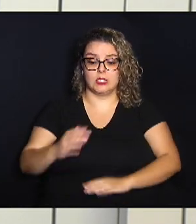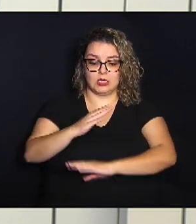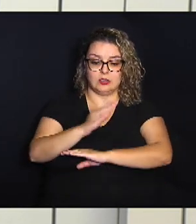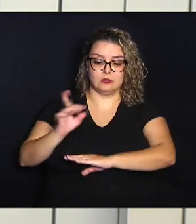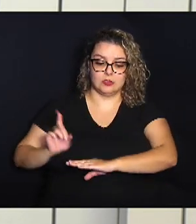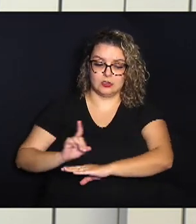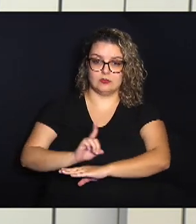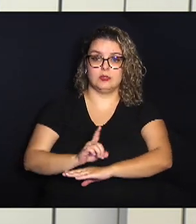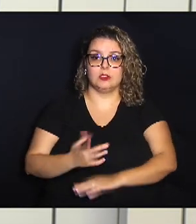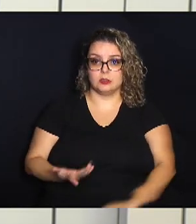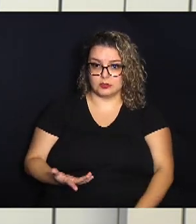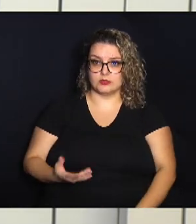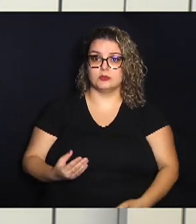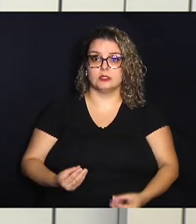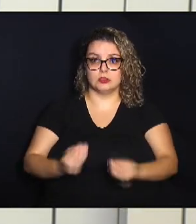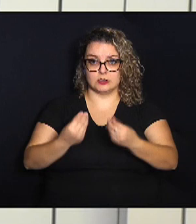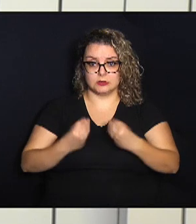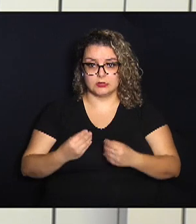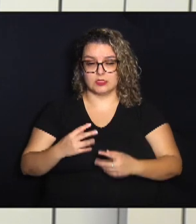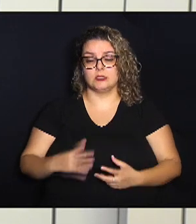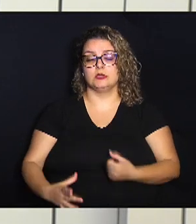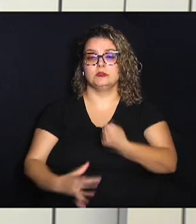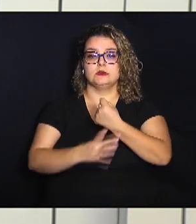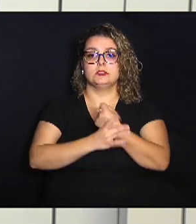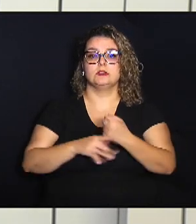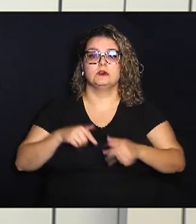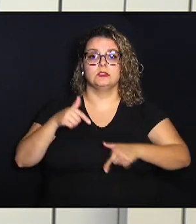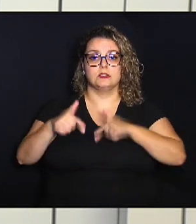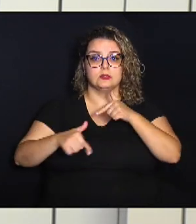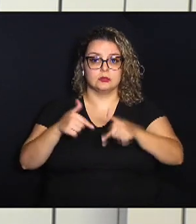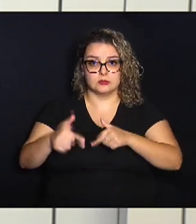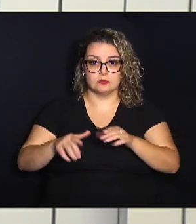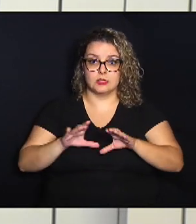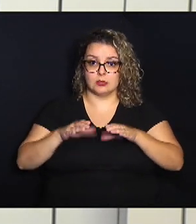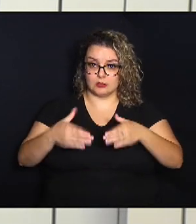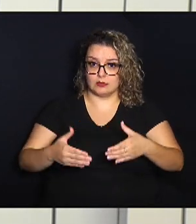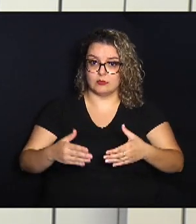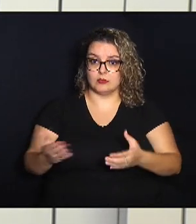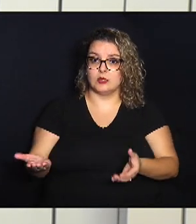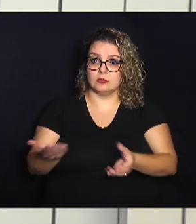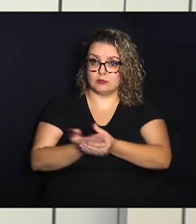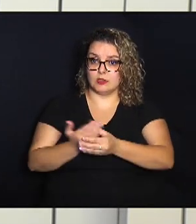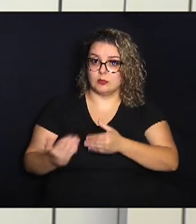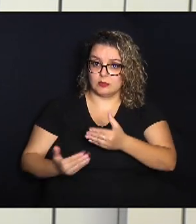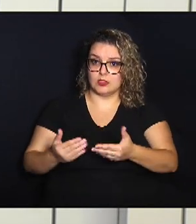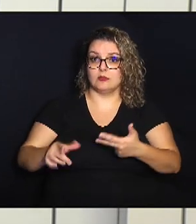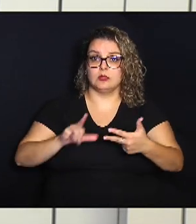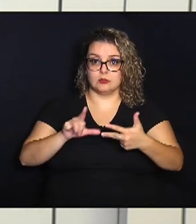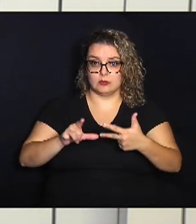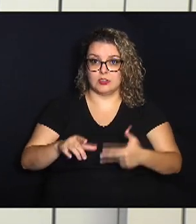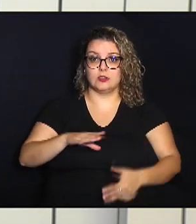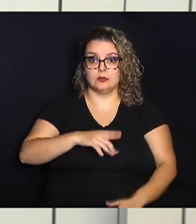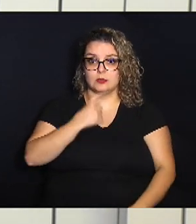e para dar segurança ao trabalho da comissão processante que está em curso no Legislativo Campineiro.